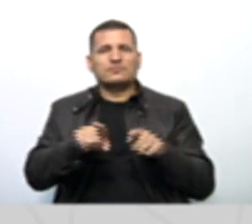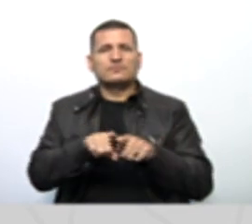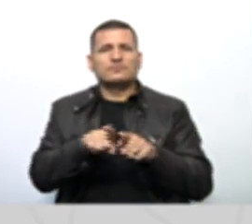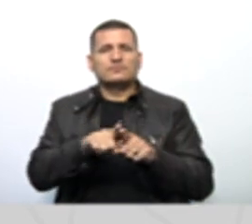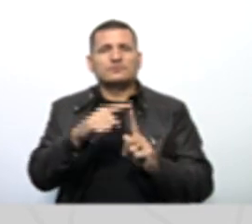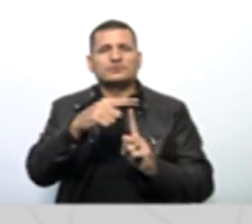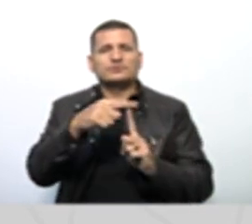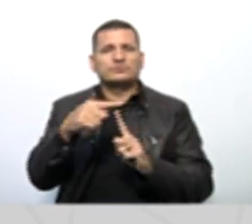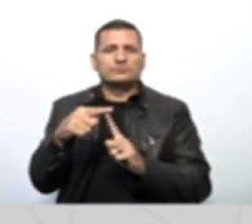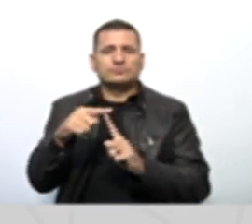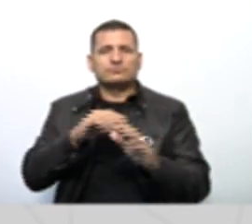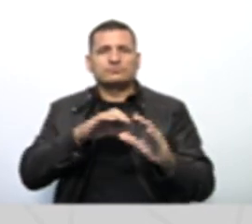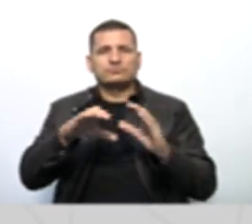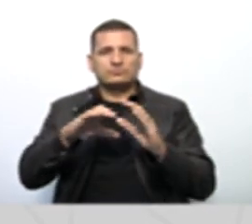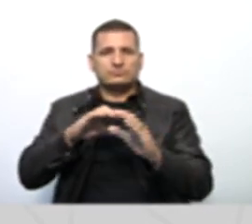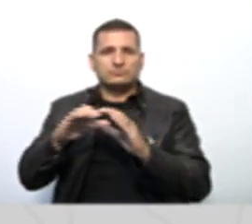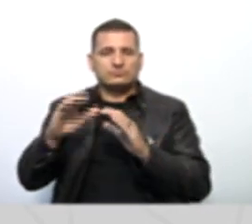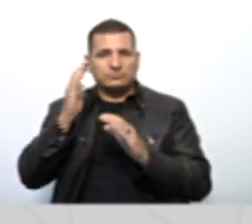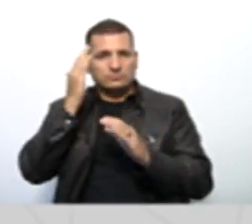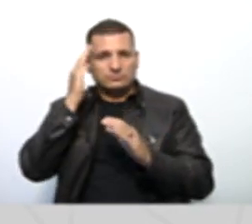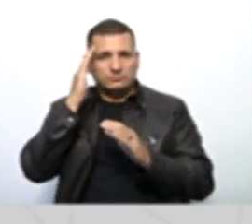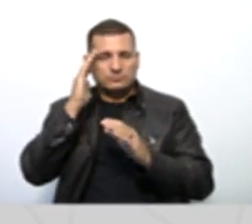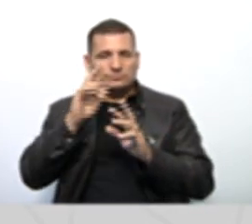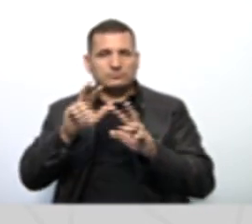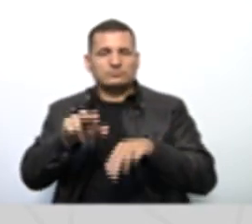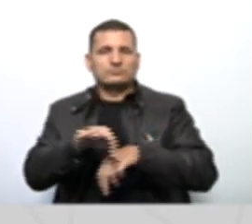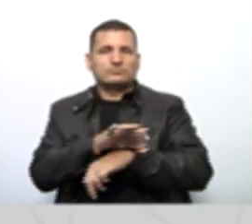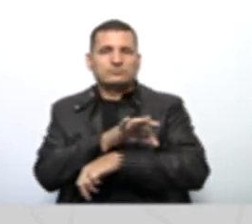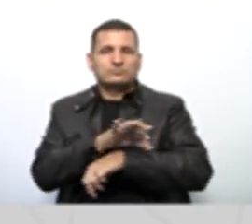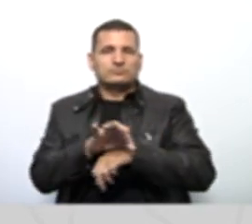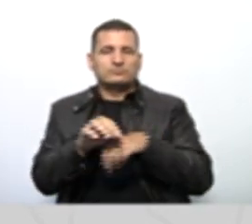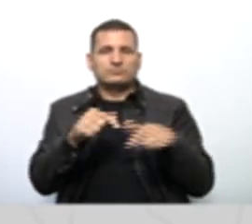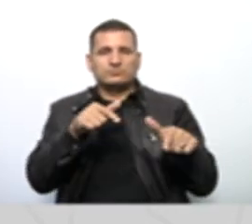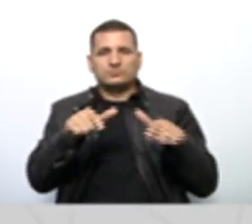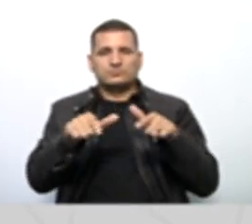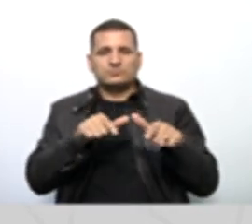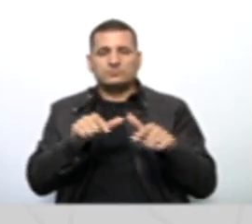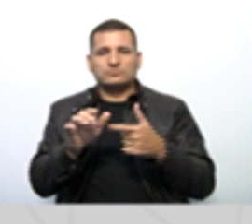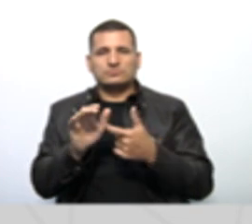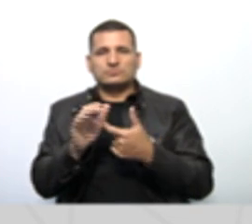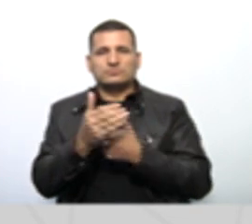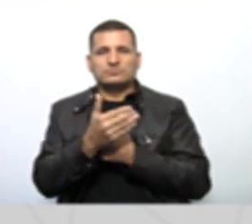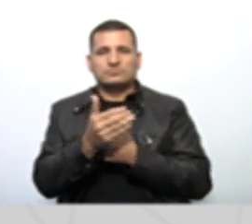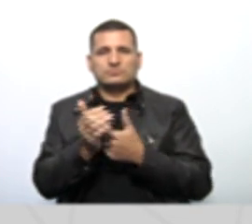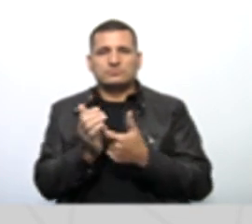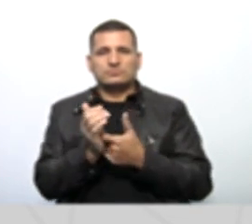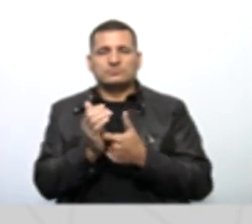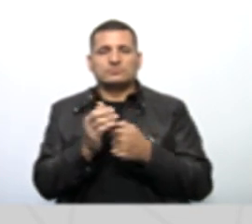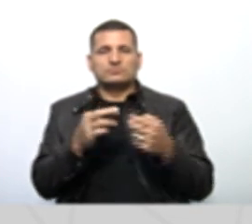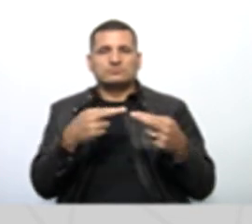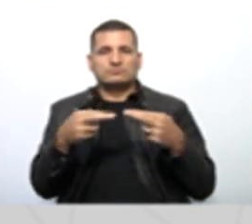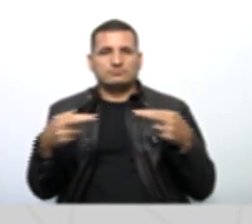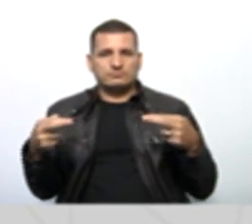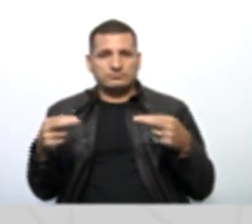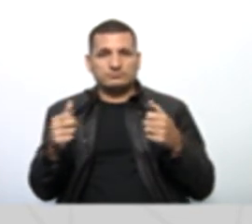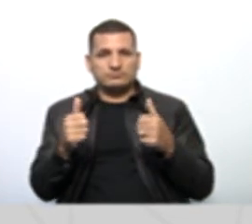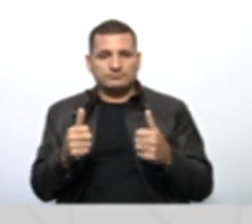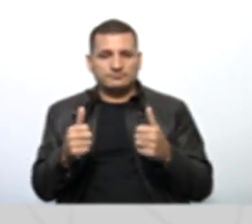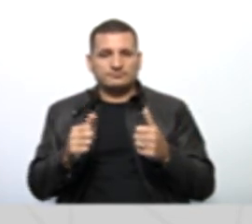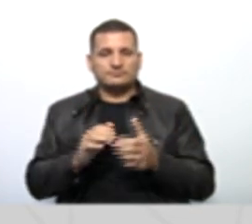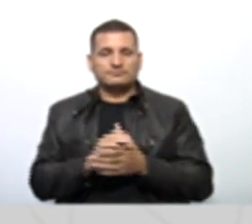compreender sobre a arquitetura serviço e tecnologia de rede pessoal certo